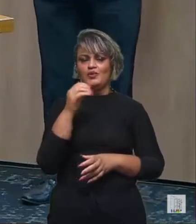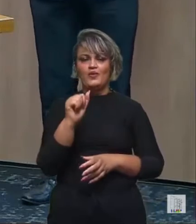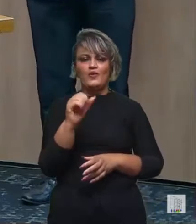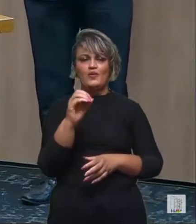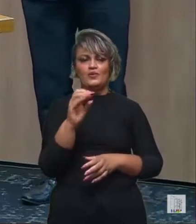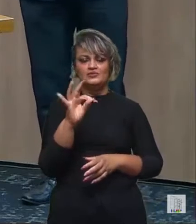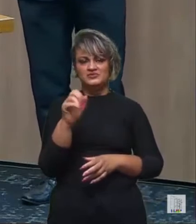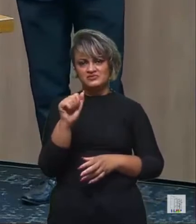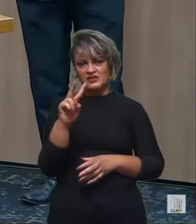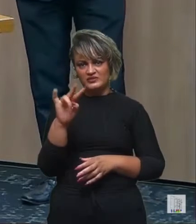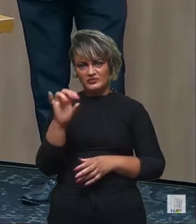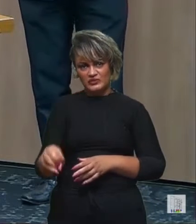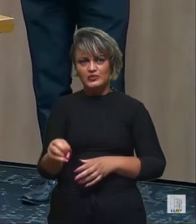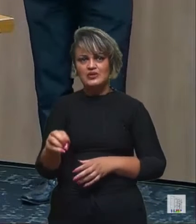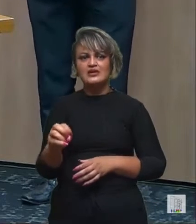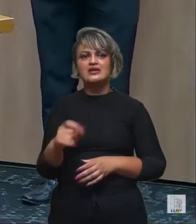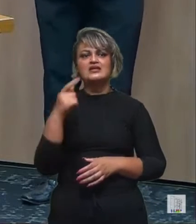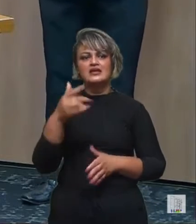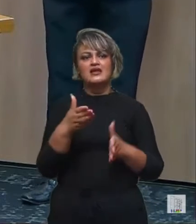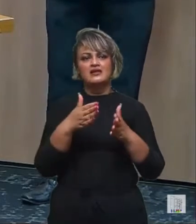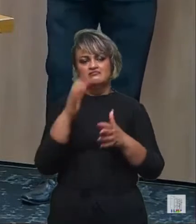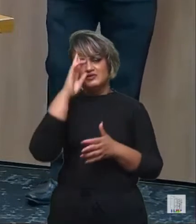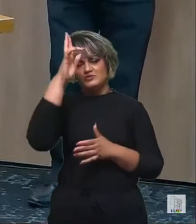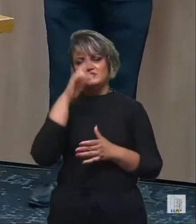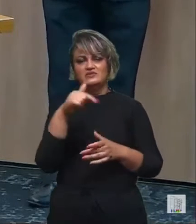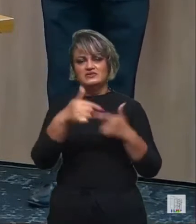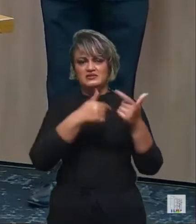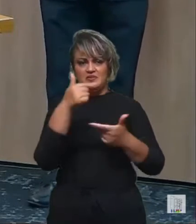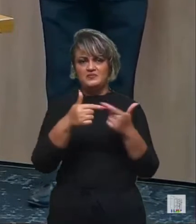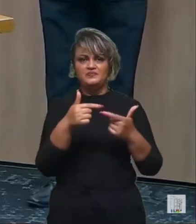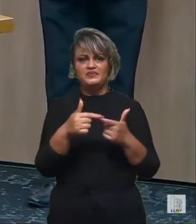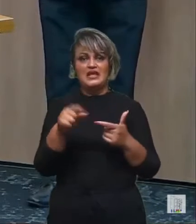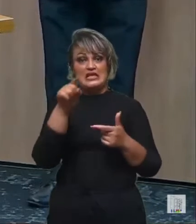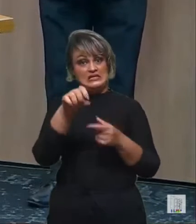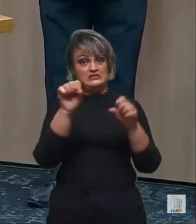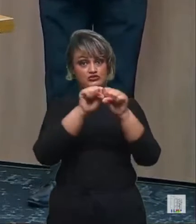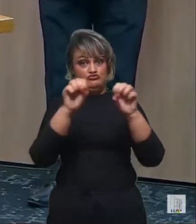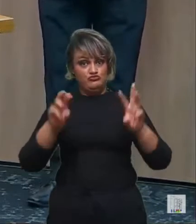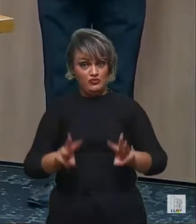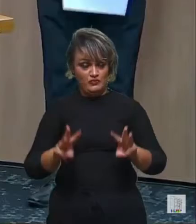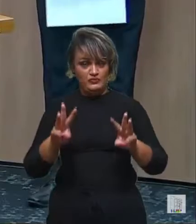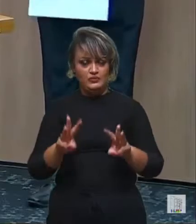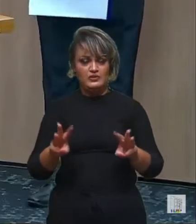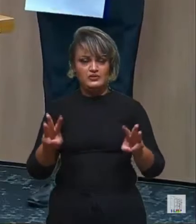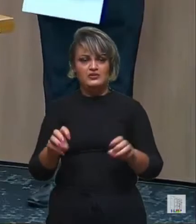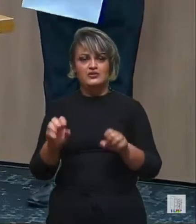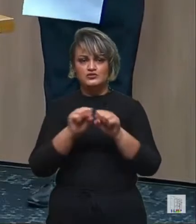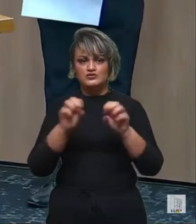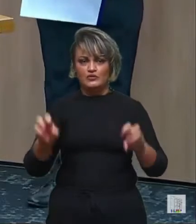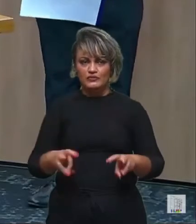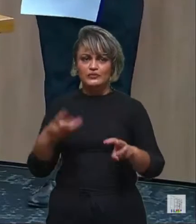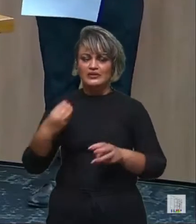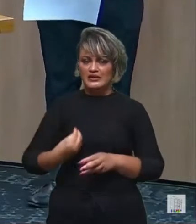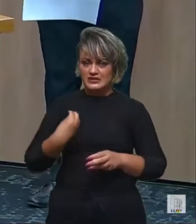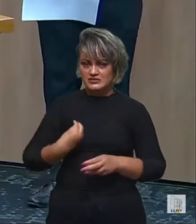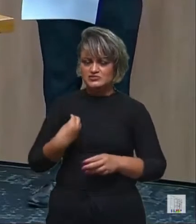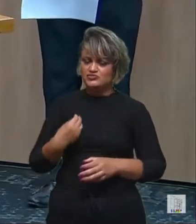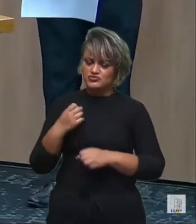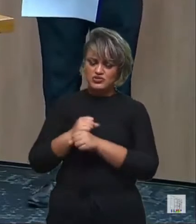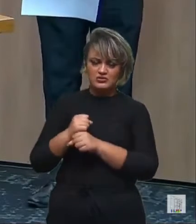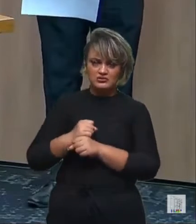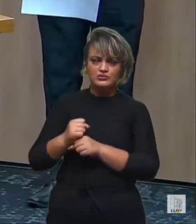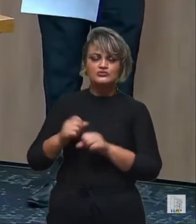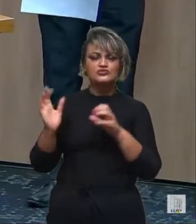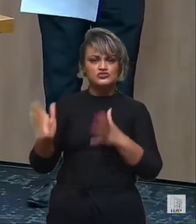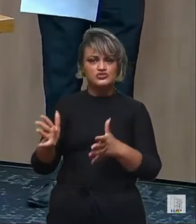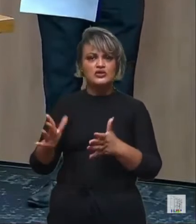e está à frente desse trabalho. Esse software foi, enfim, essa ferramenta, né, já está em operação há alguns anos e,